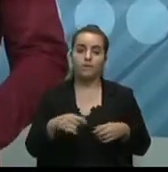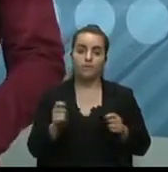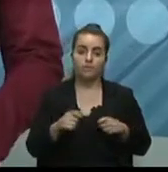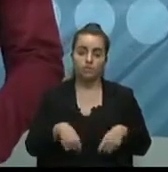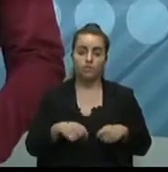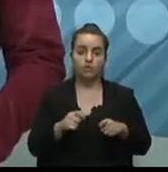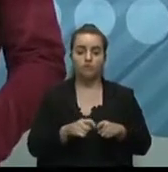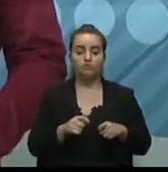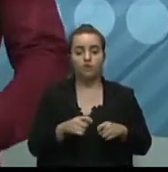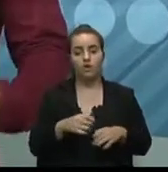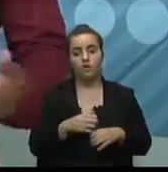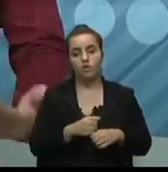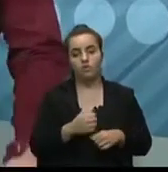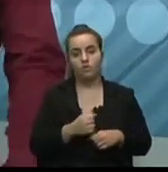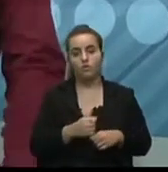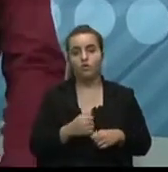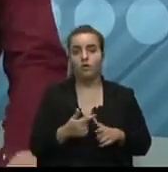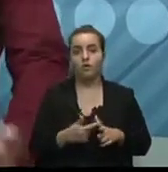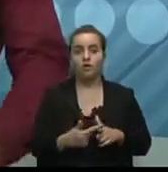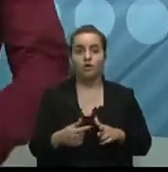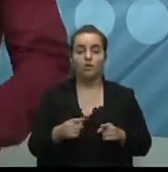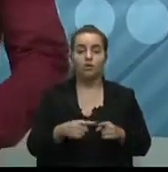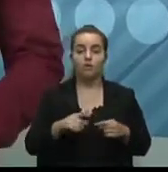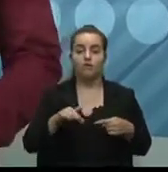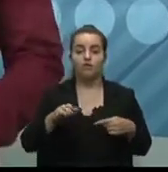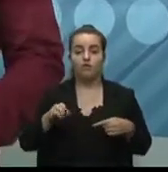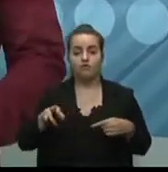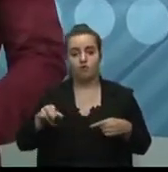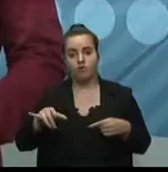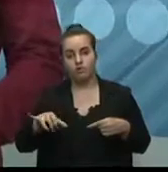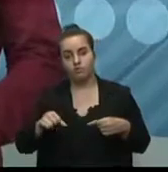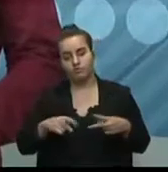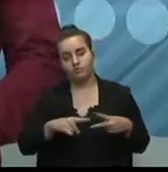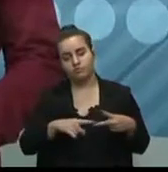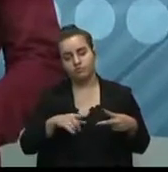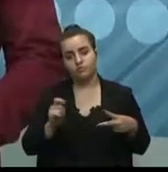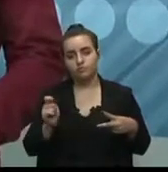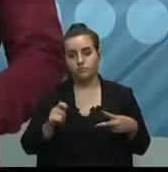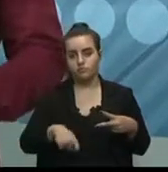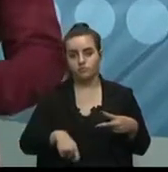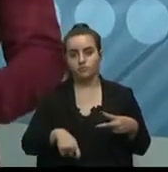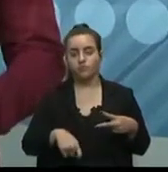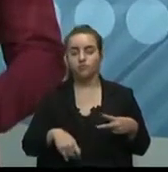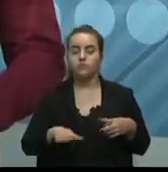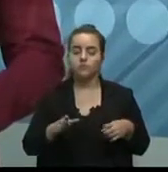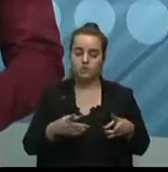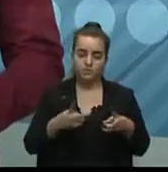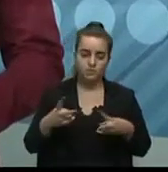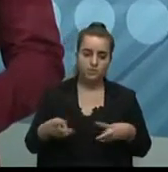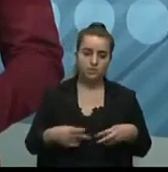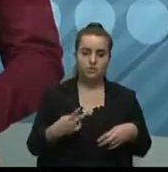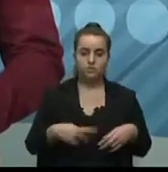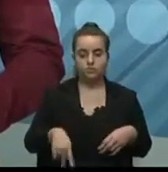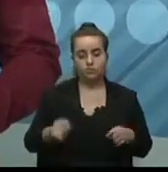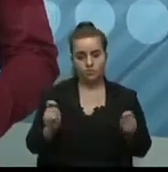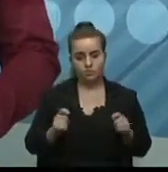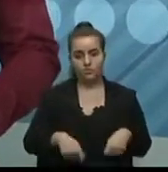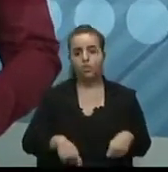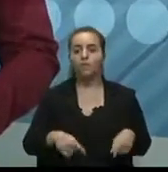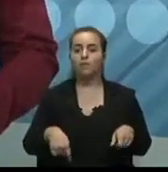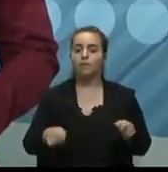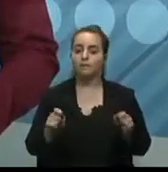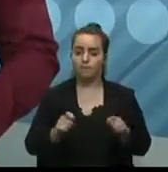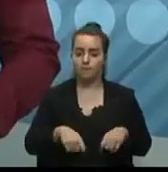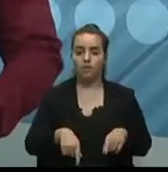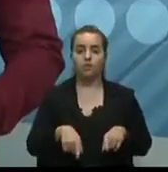da divisão entre o número de casos favoráveis e o número de casos possíveis. E perceba que a probabilidade ela pode tanto